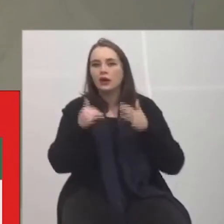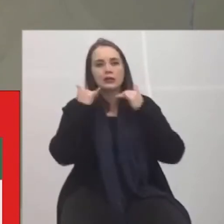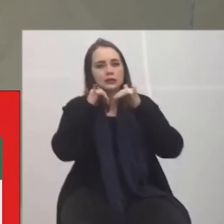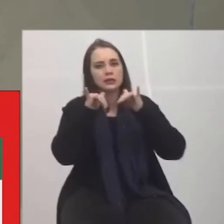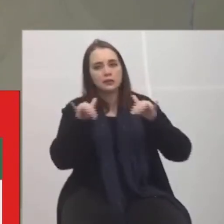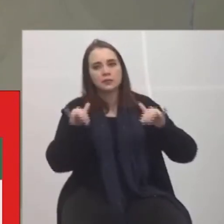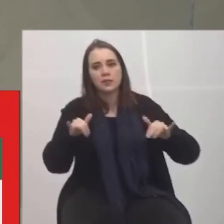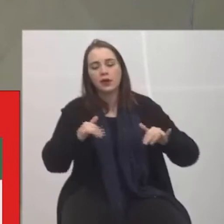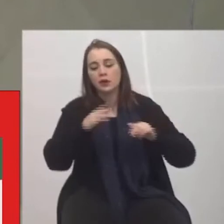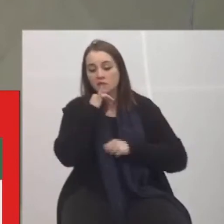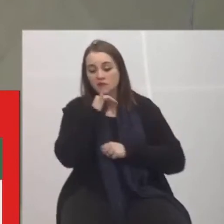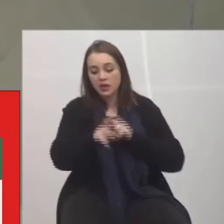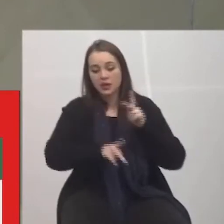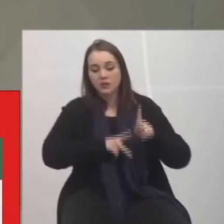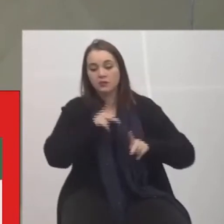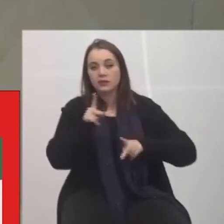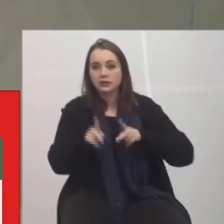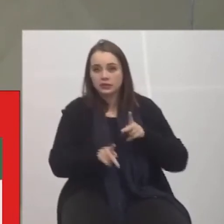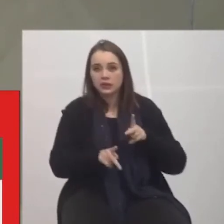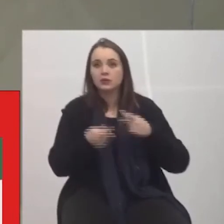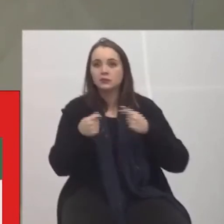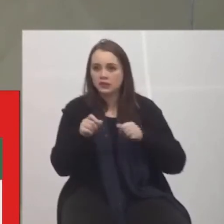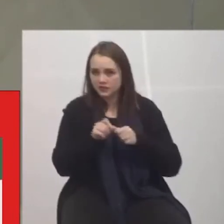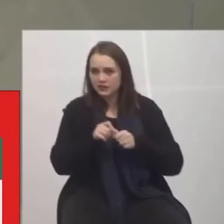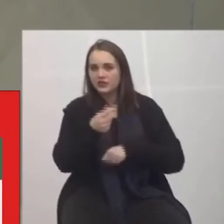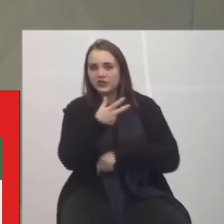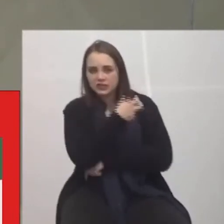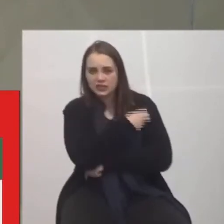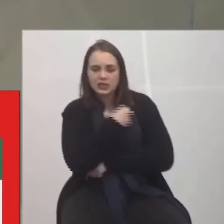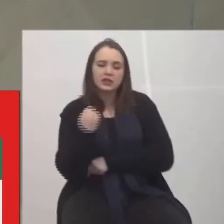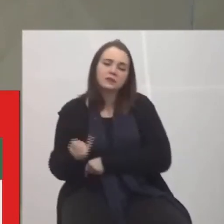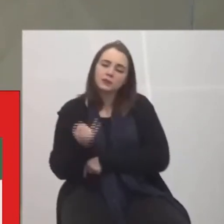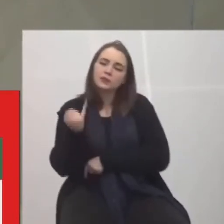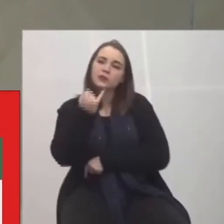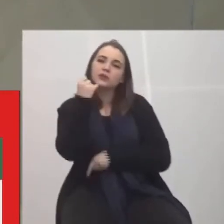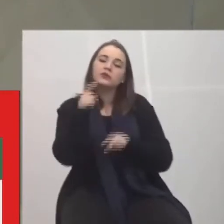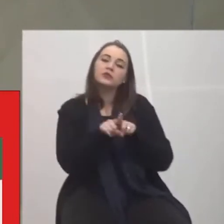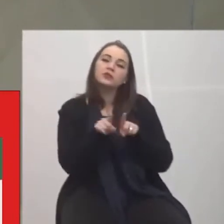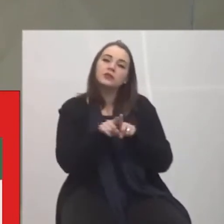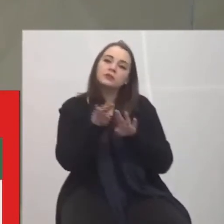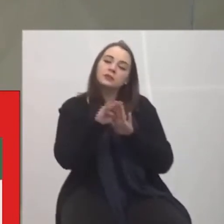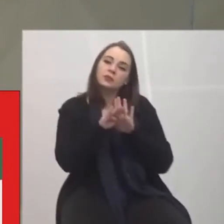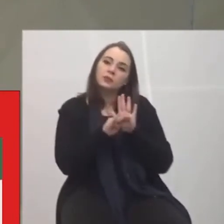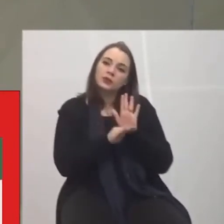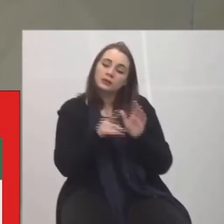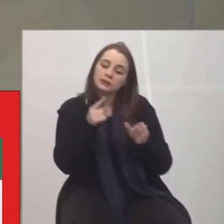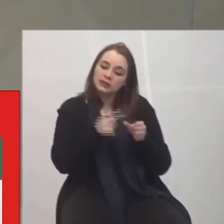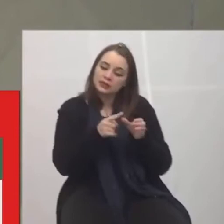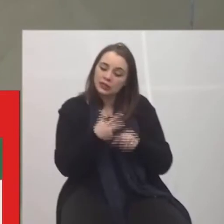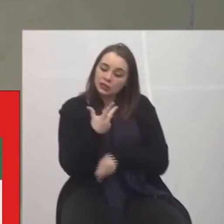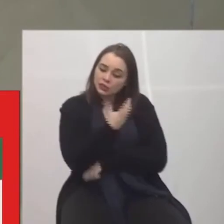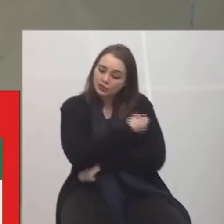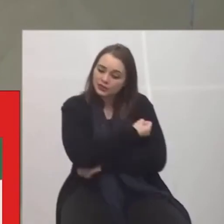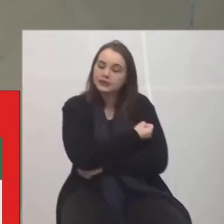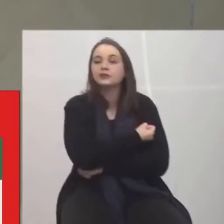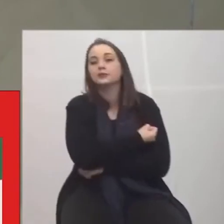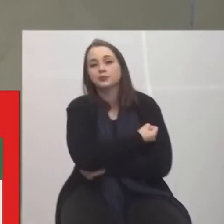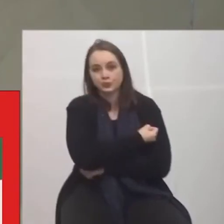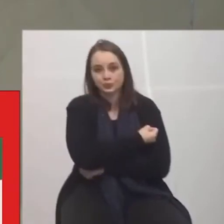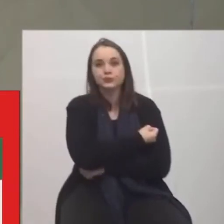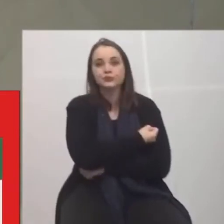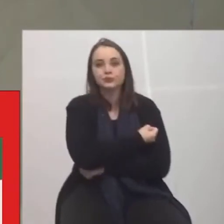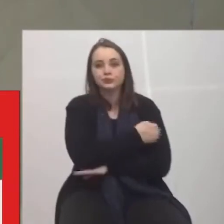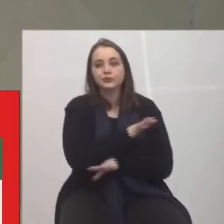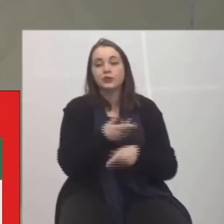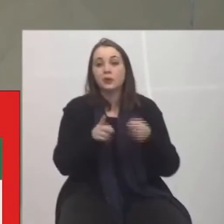orientar a população com relação à vacina, ao programa municipal de vacinação. Então, em